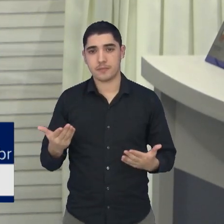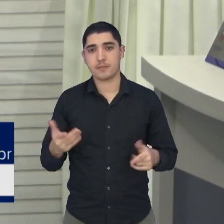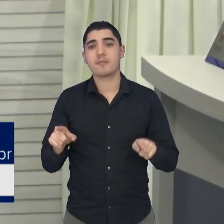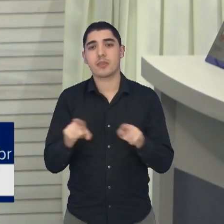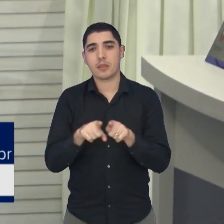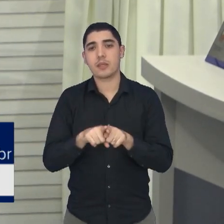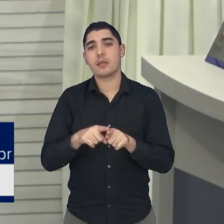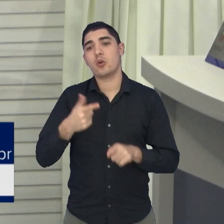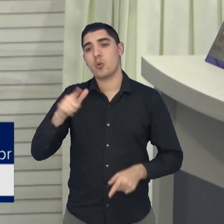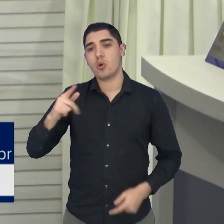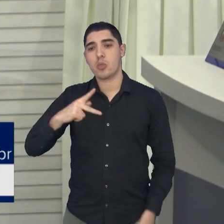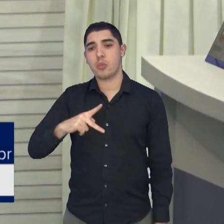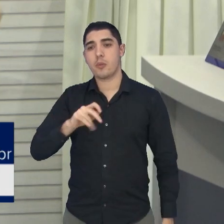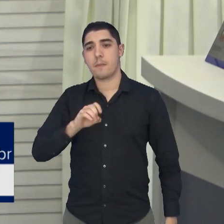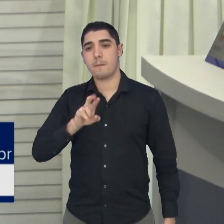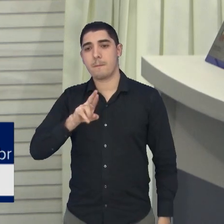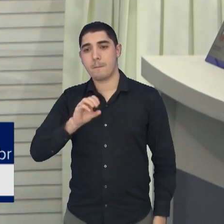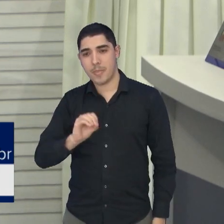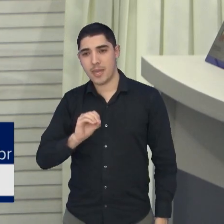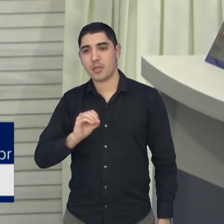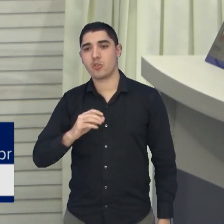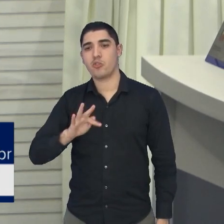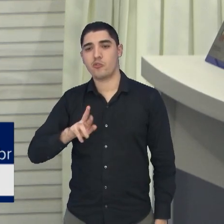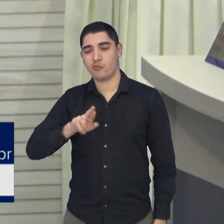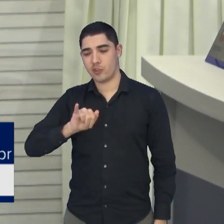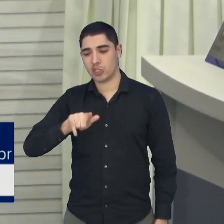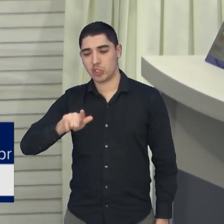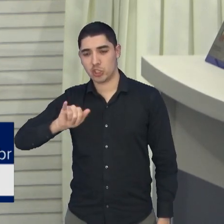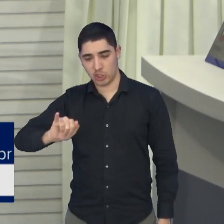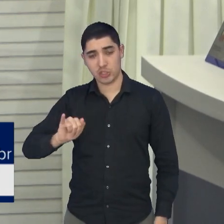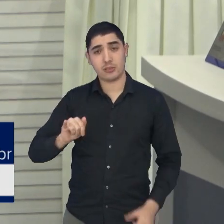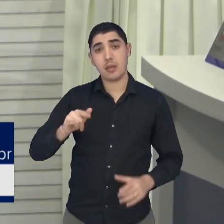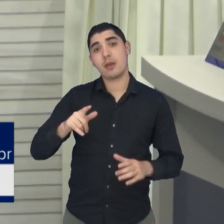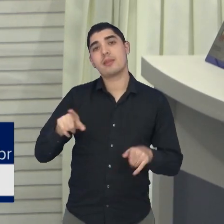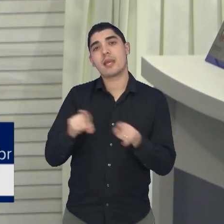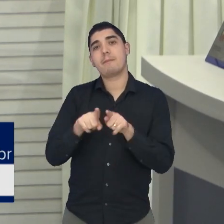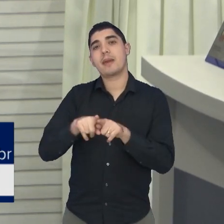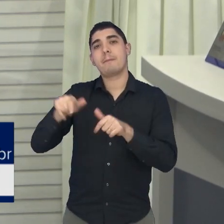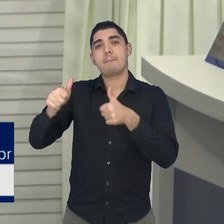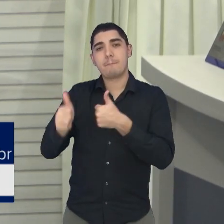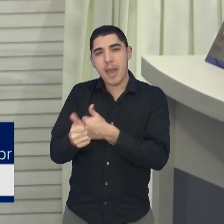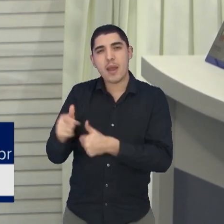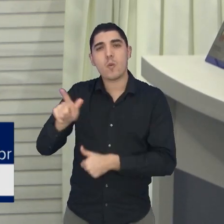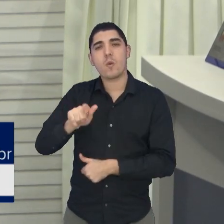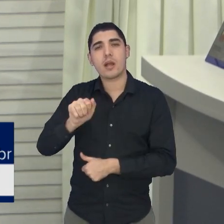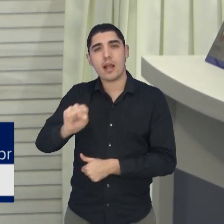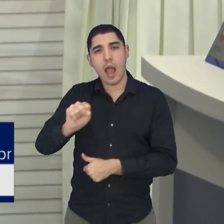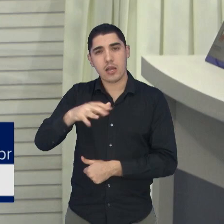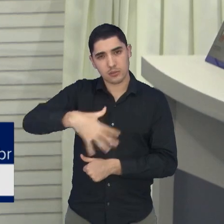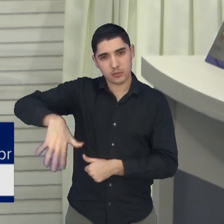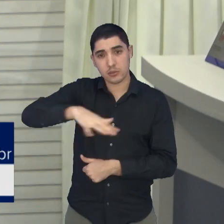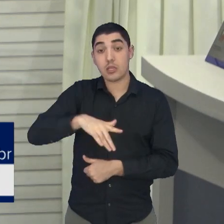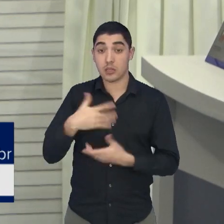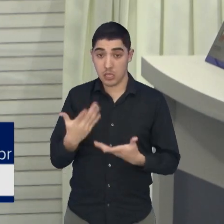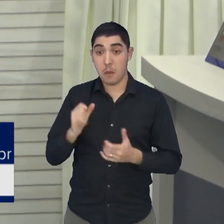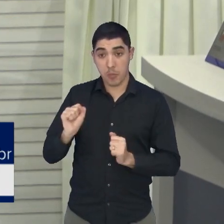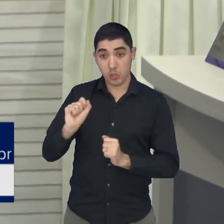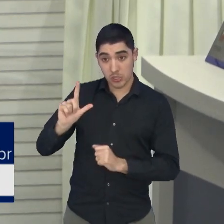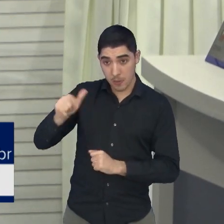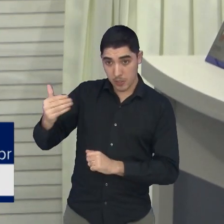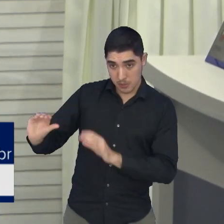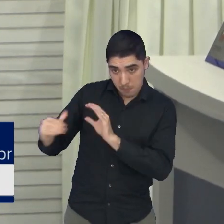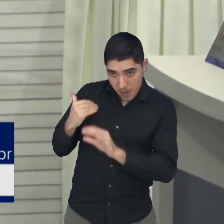Pedro Frige, entre outras, Rotatório do Gás, então vai ter esse investimento lá também. Mas depois, se puder passar para mim, eu agradeço